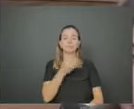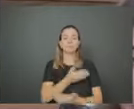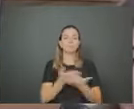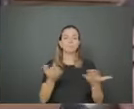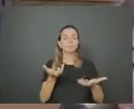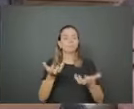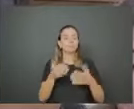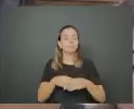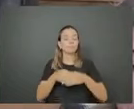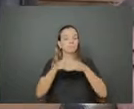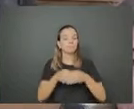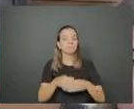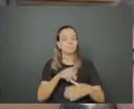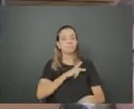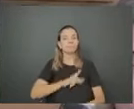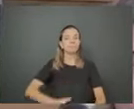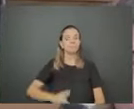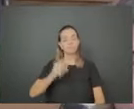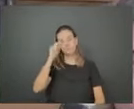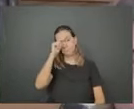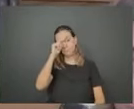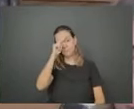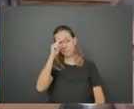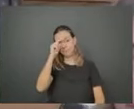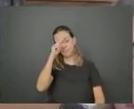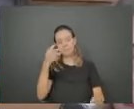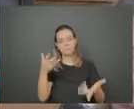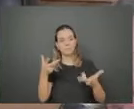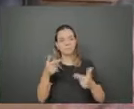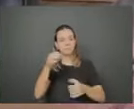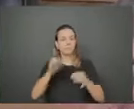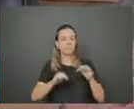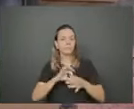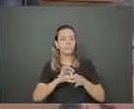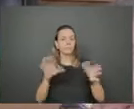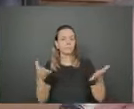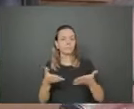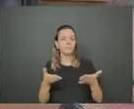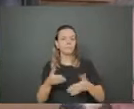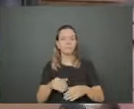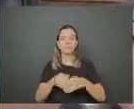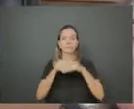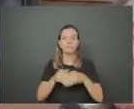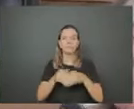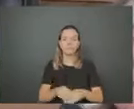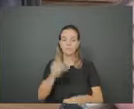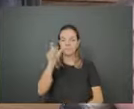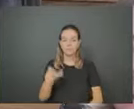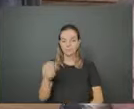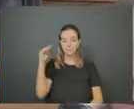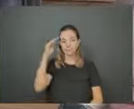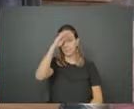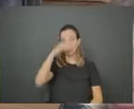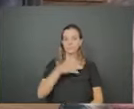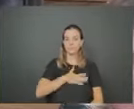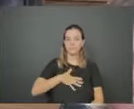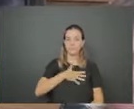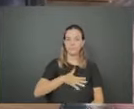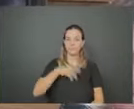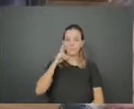Tico Kuzma pela brilhante tribuna livre de hoje. Saudar o comandante Coronel Hudson. Prazer tê-lo aqui na nossa casa. Meu amigo